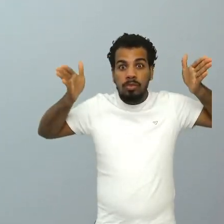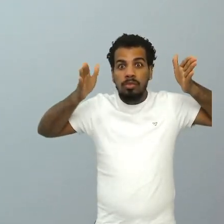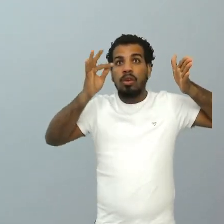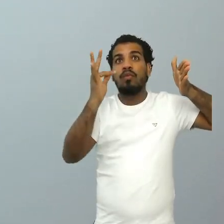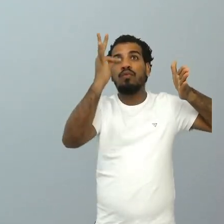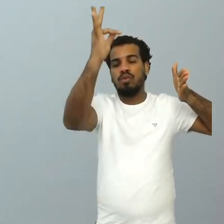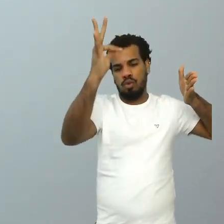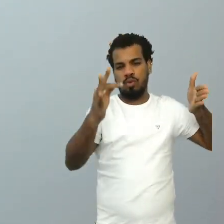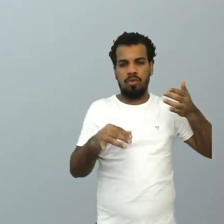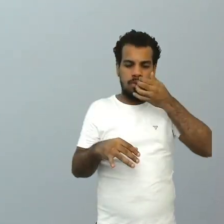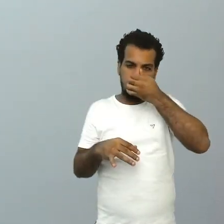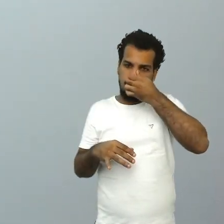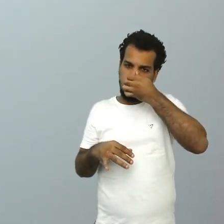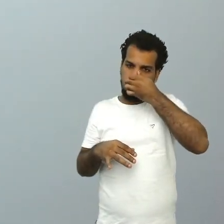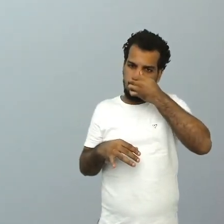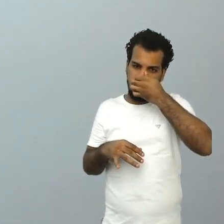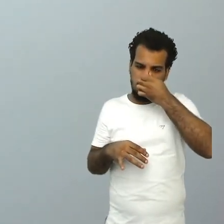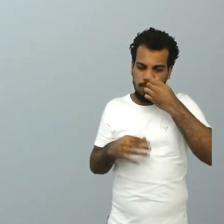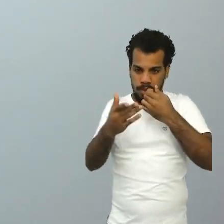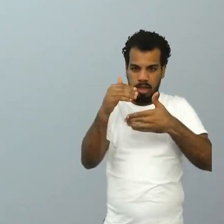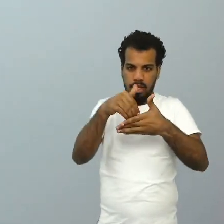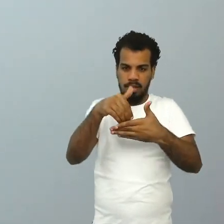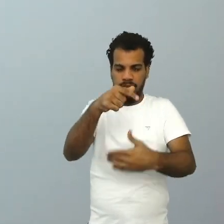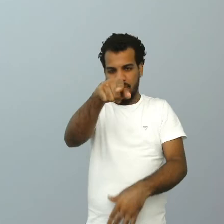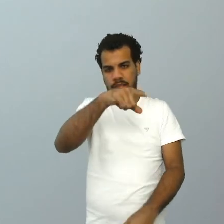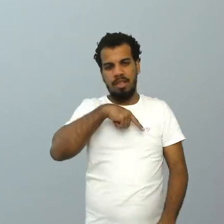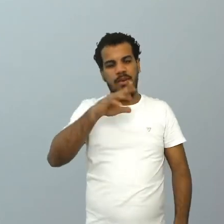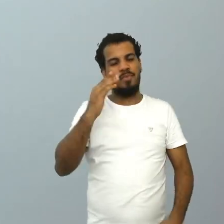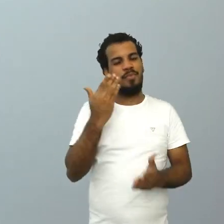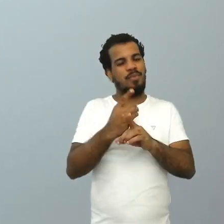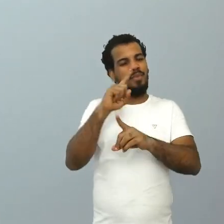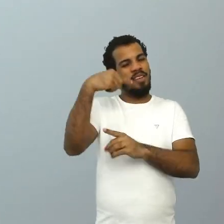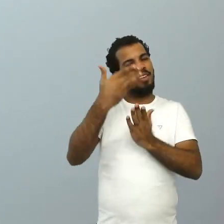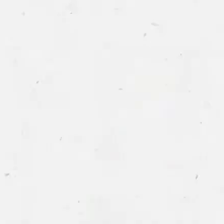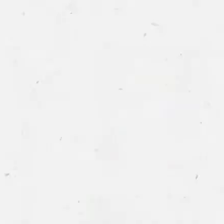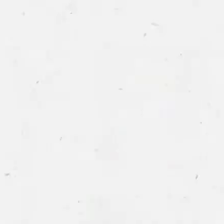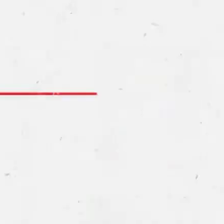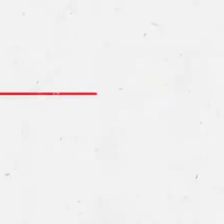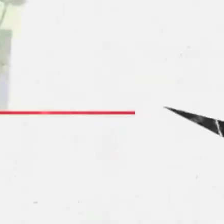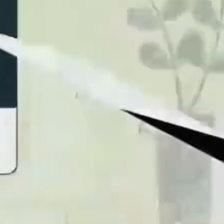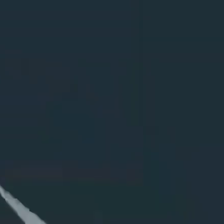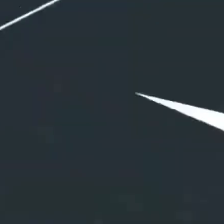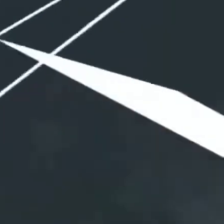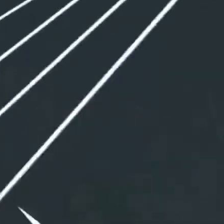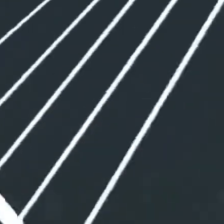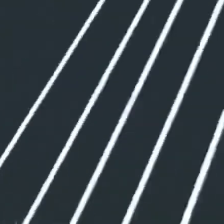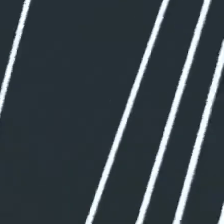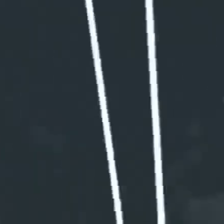futuro, que aí está nas eleições. A gente se vê na próxima aula. Um forte abraço.